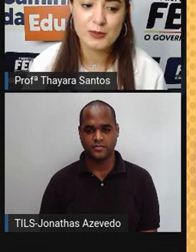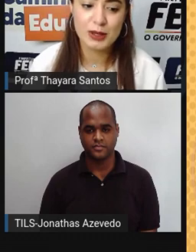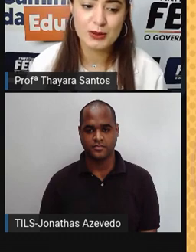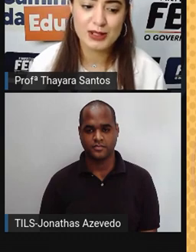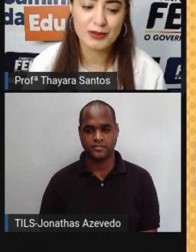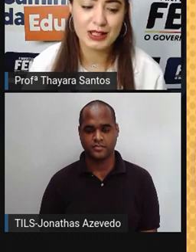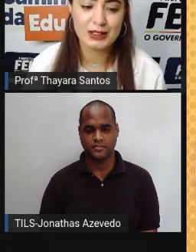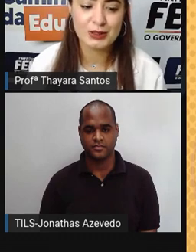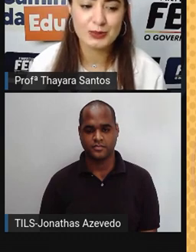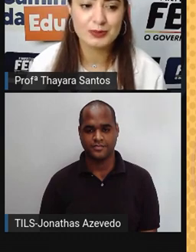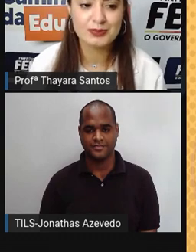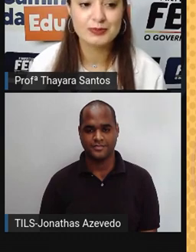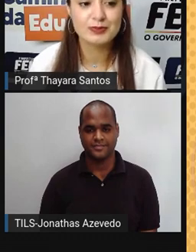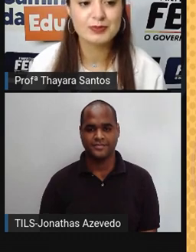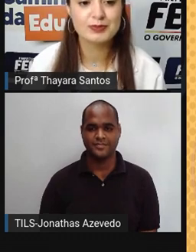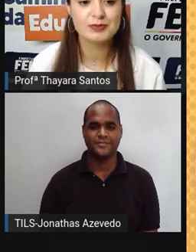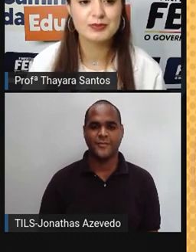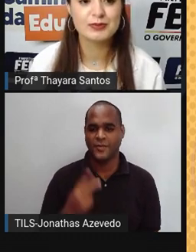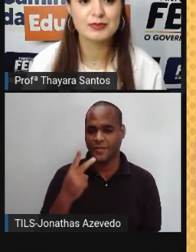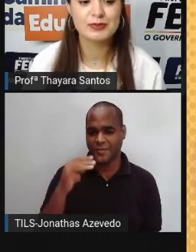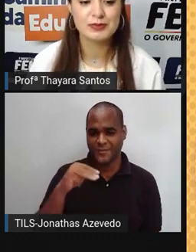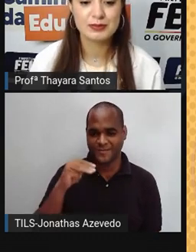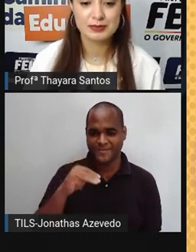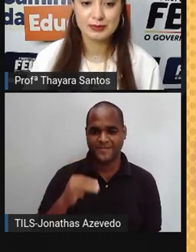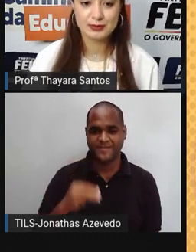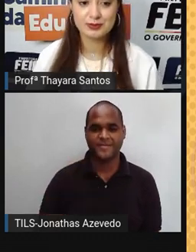Bora lá dois minutos na verdade